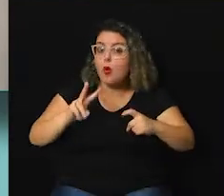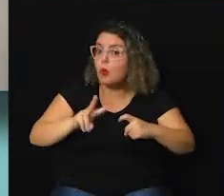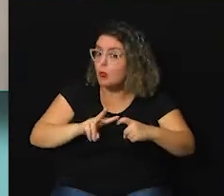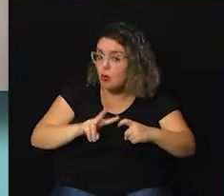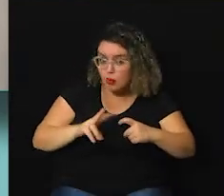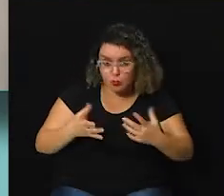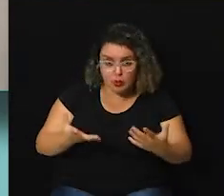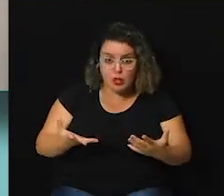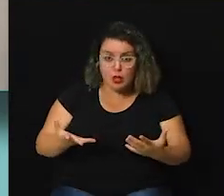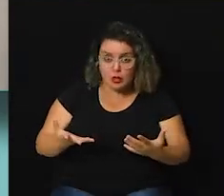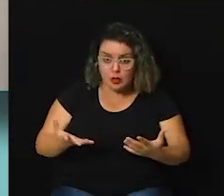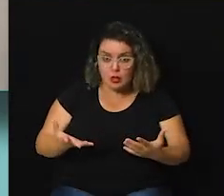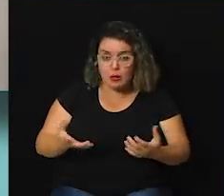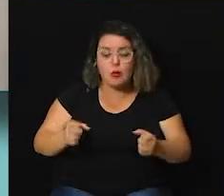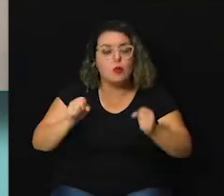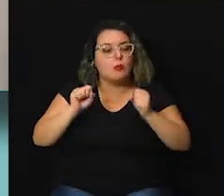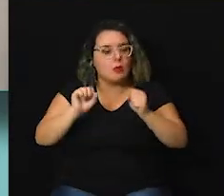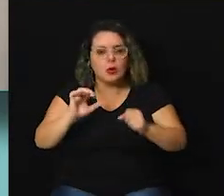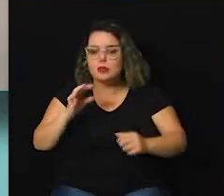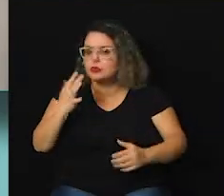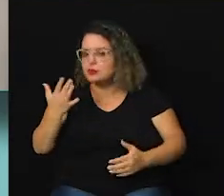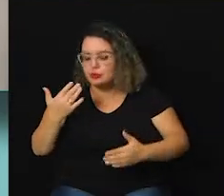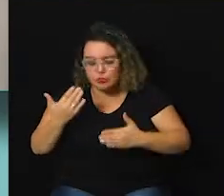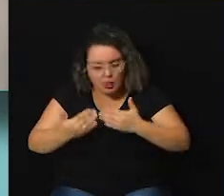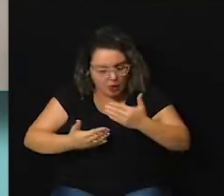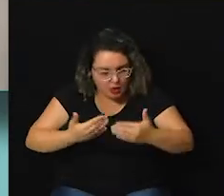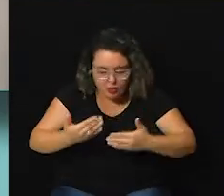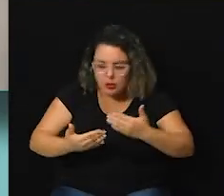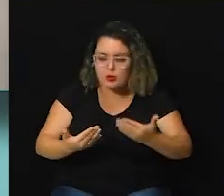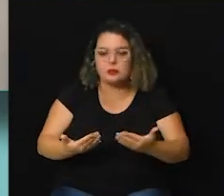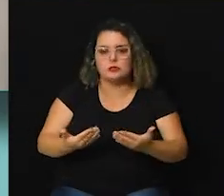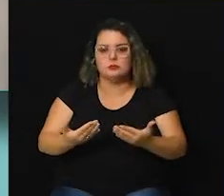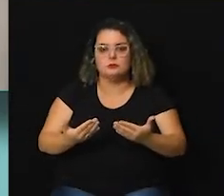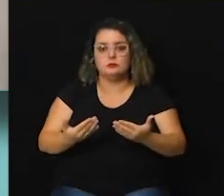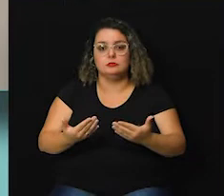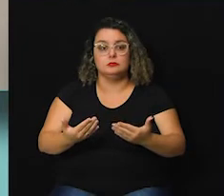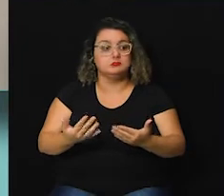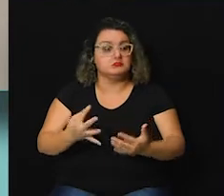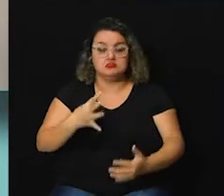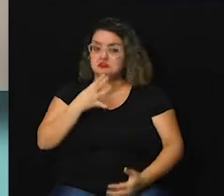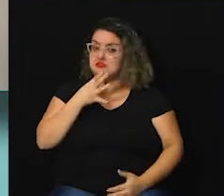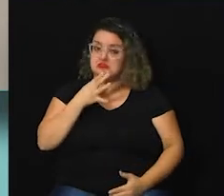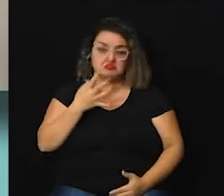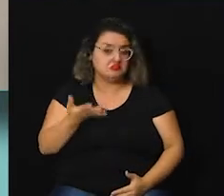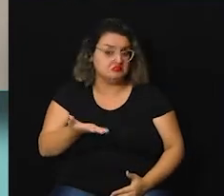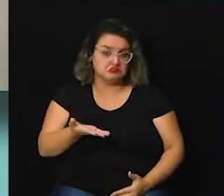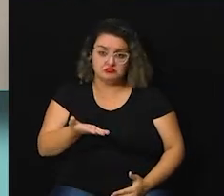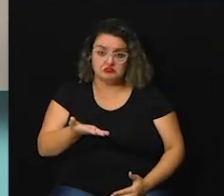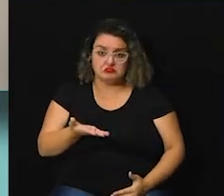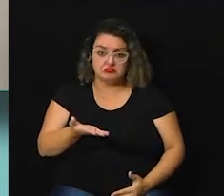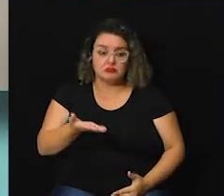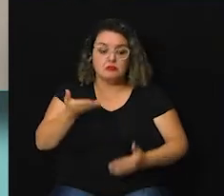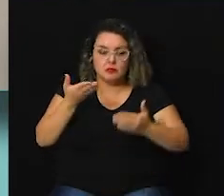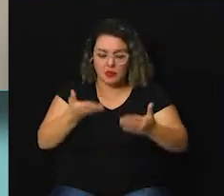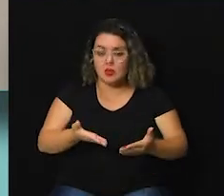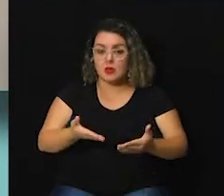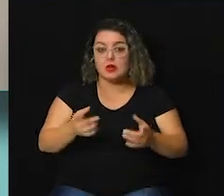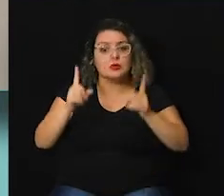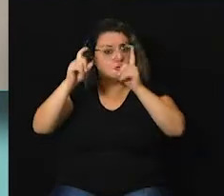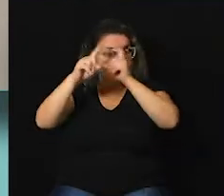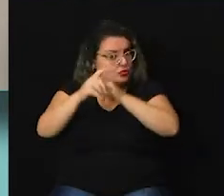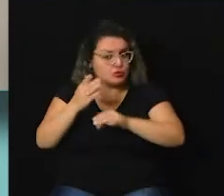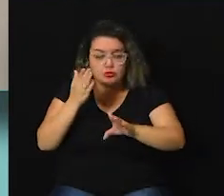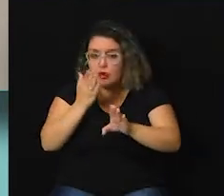veterinário. Então, assim, podem ocorrer vários fatos desses que a gente não tenha conhecimento. Esse foi um fato raro